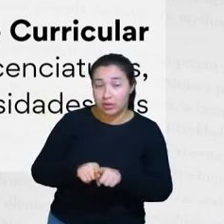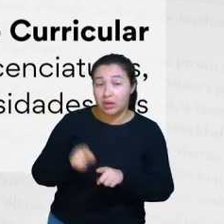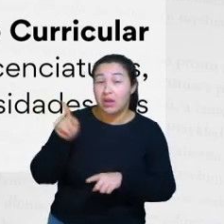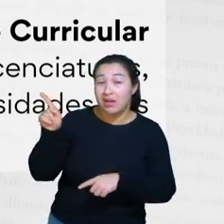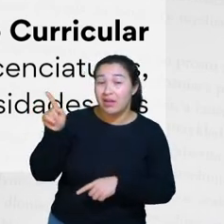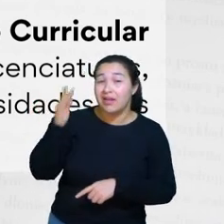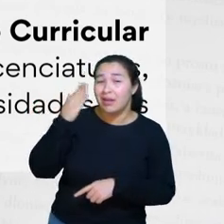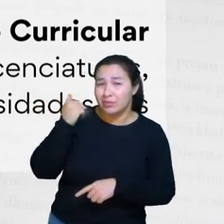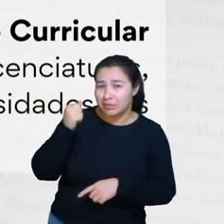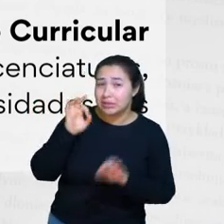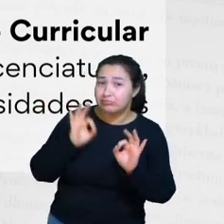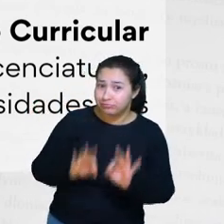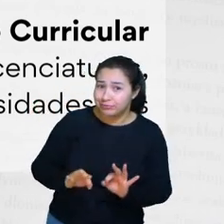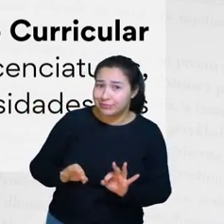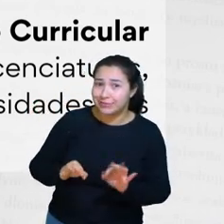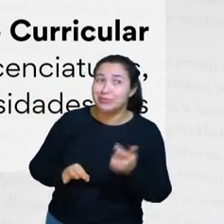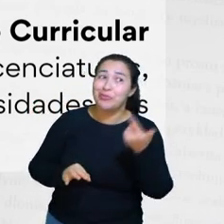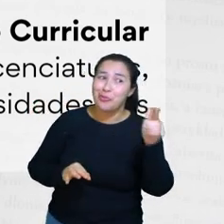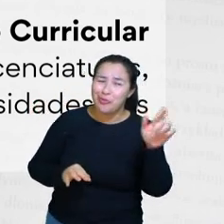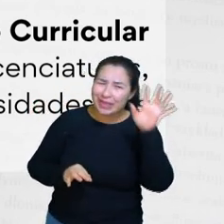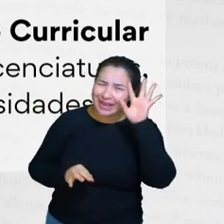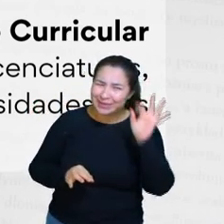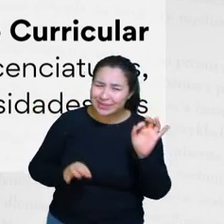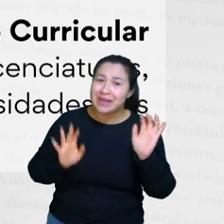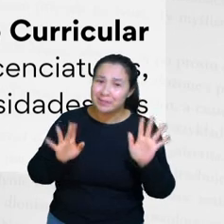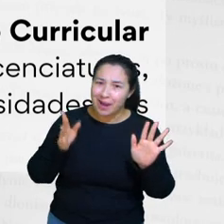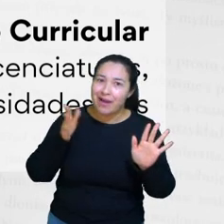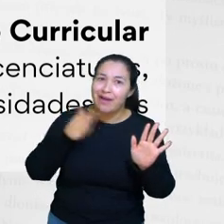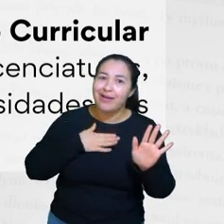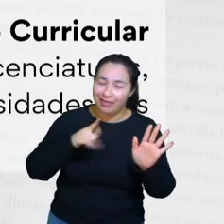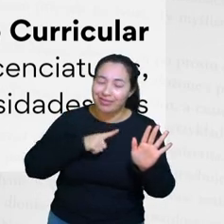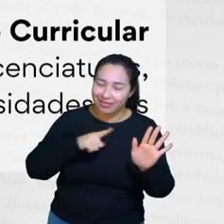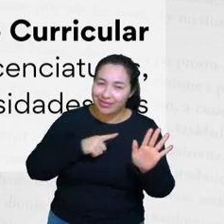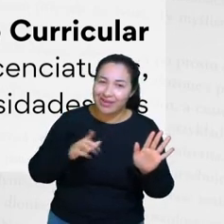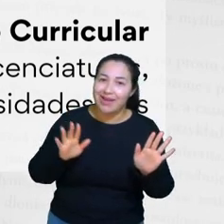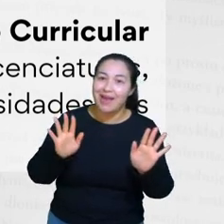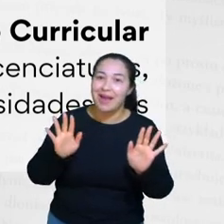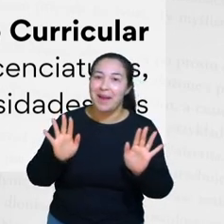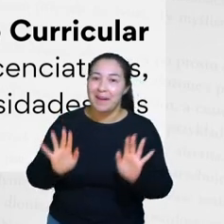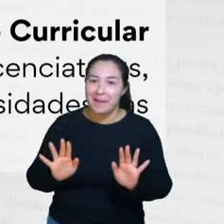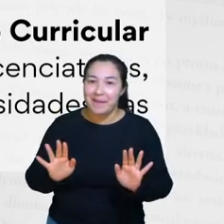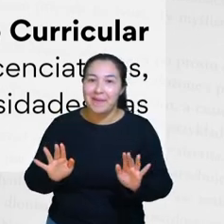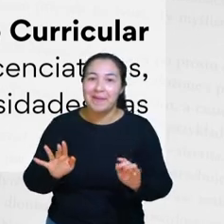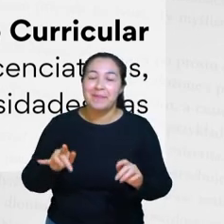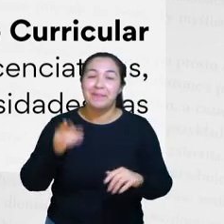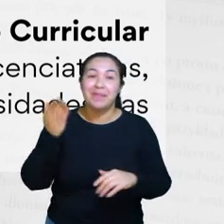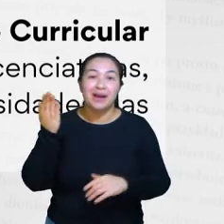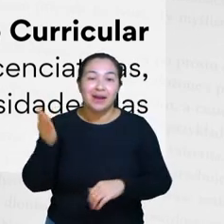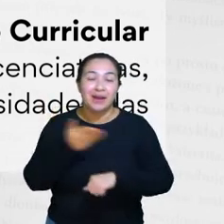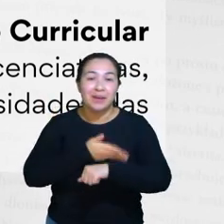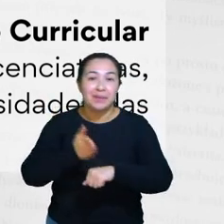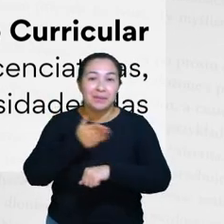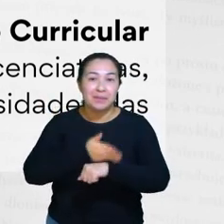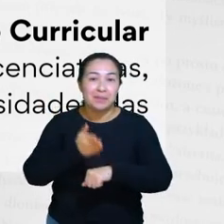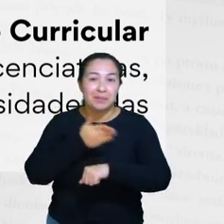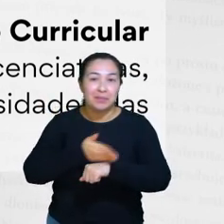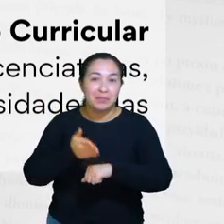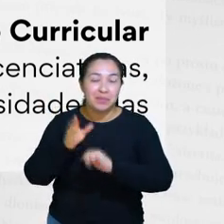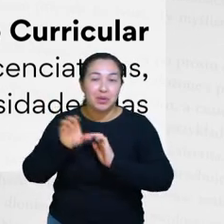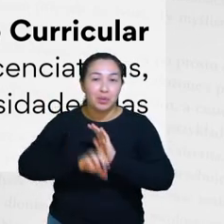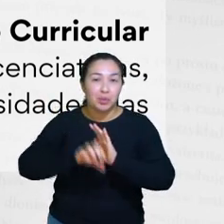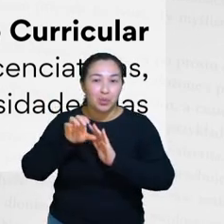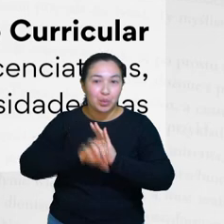tenho certeza que tem e conheço eh e e ele agora e essa prática como componente curricular agora na nova